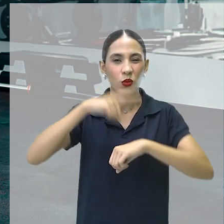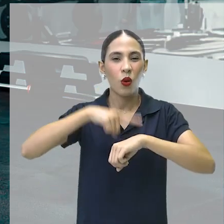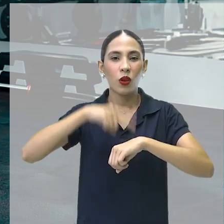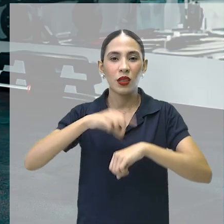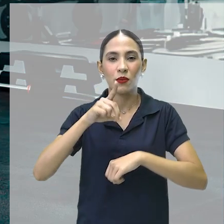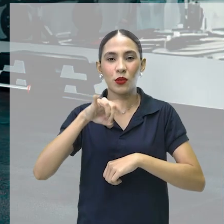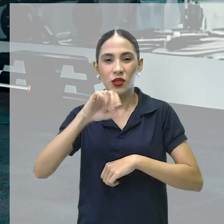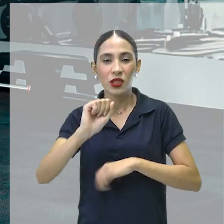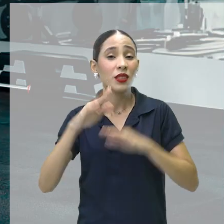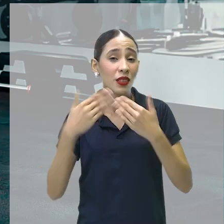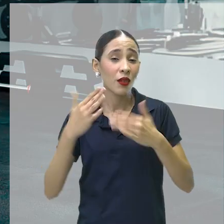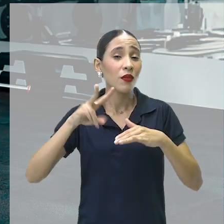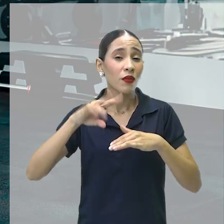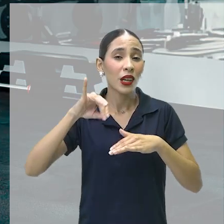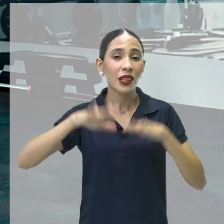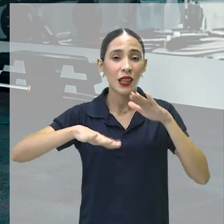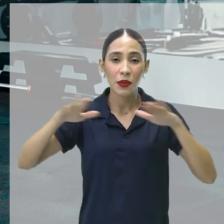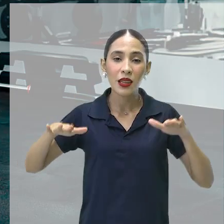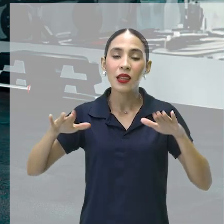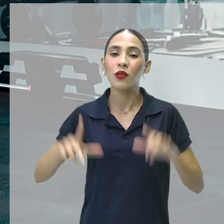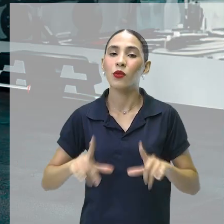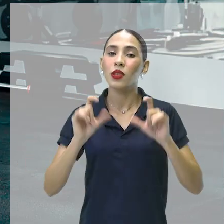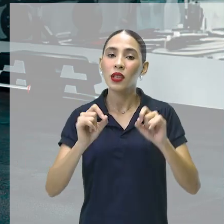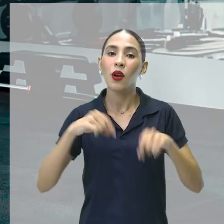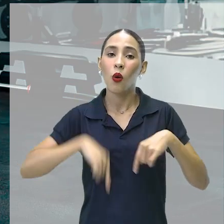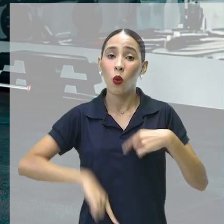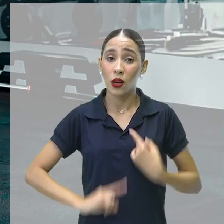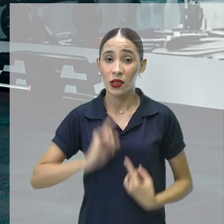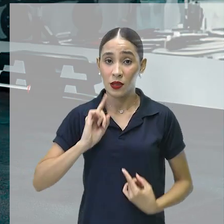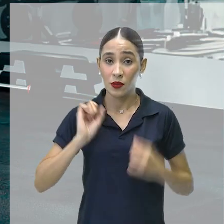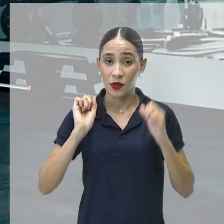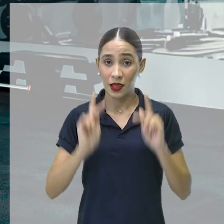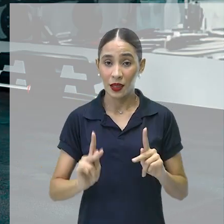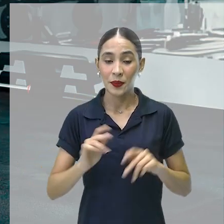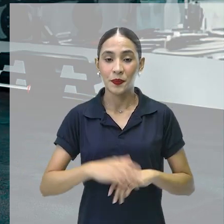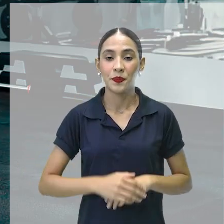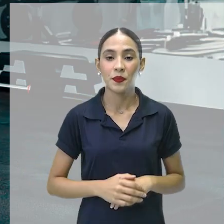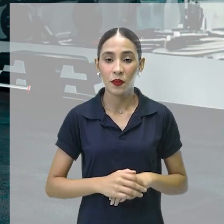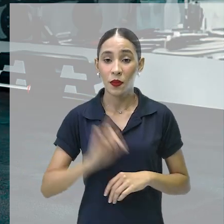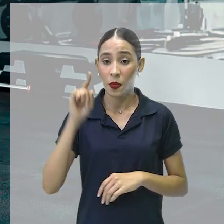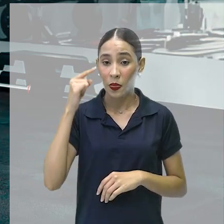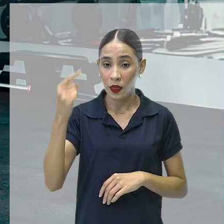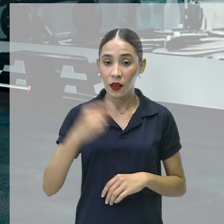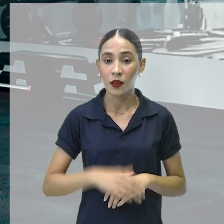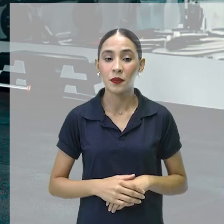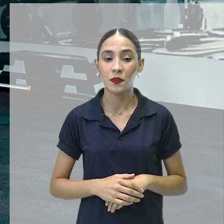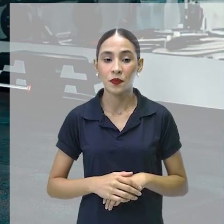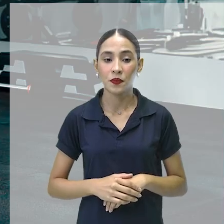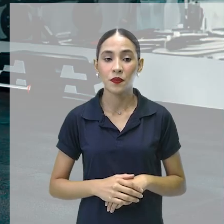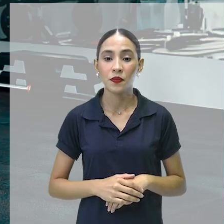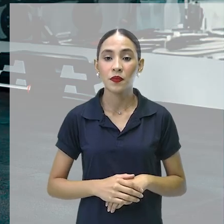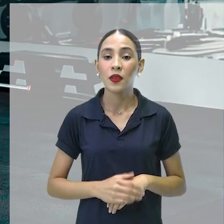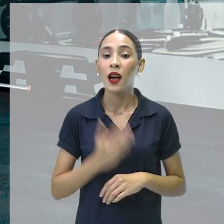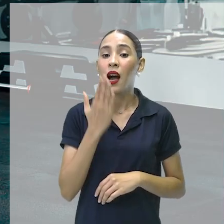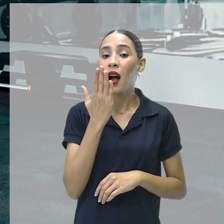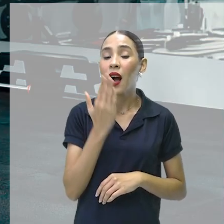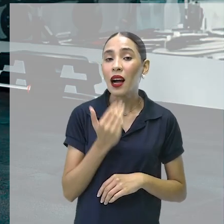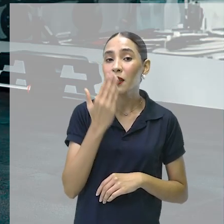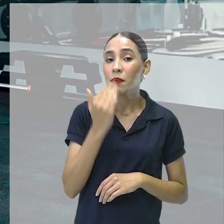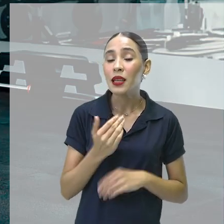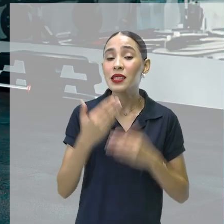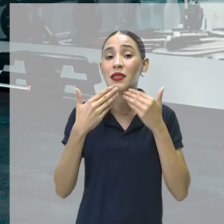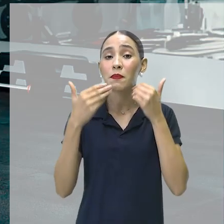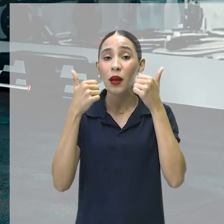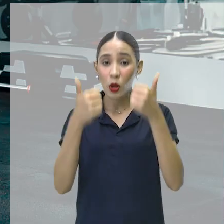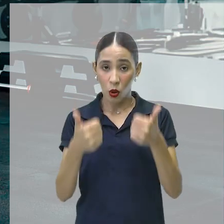por dia. Isso vai depender do seu organismo, tá? Próximo ponto.